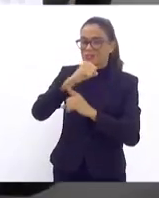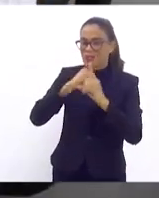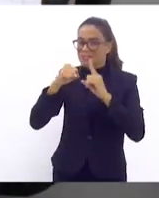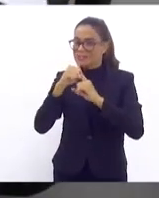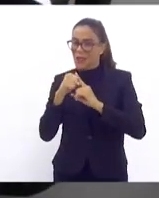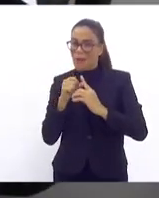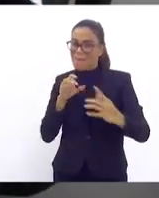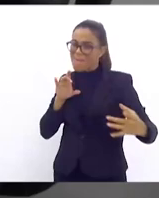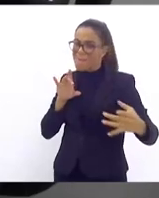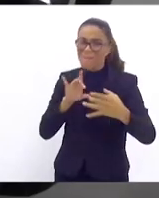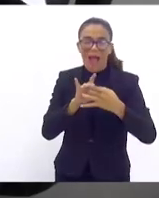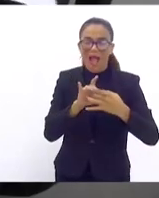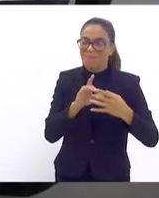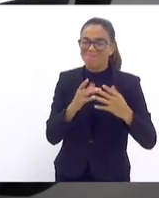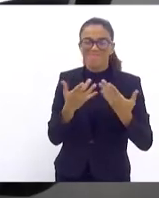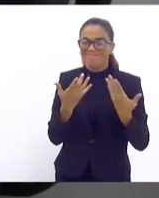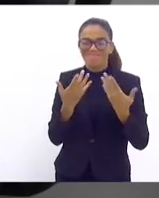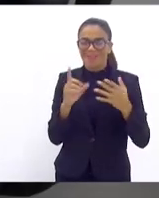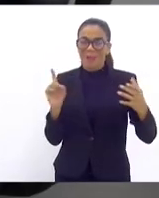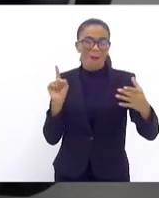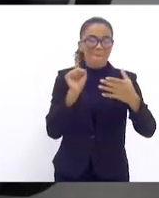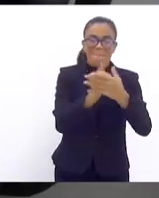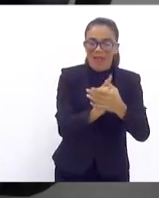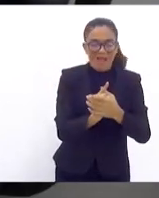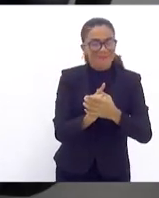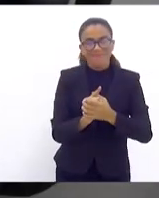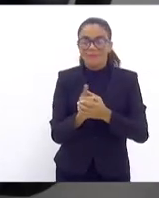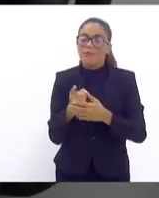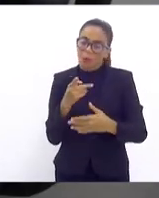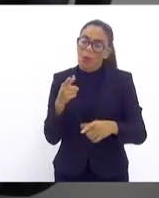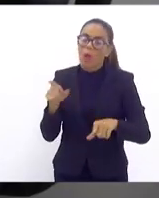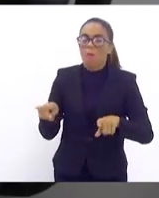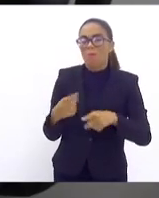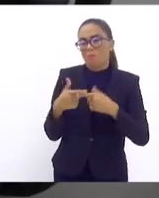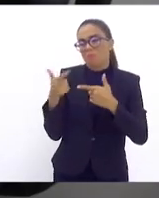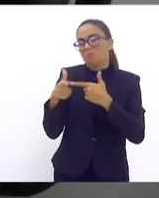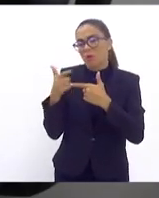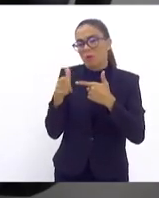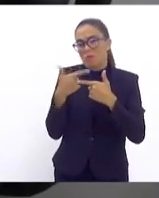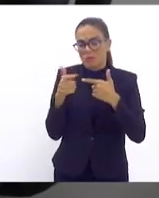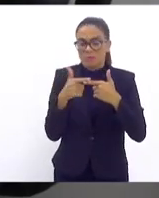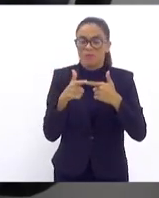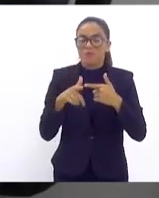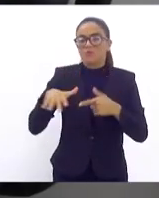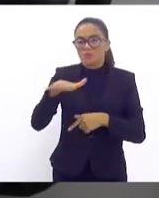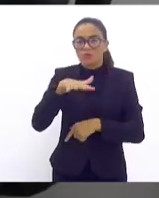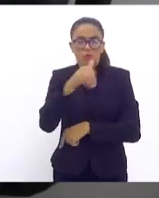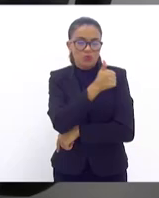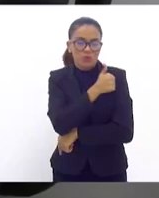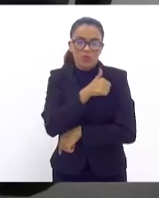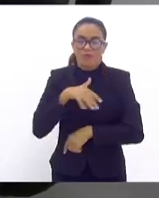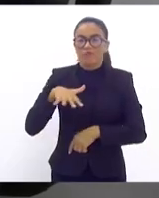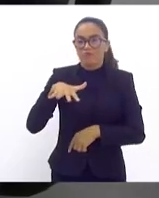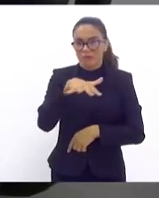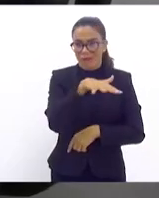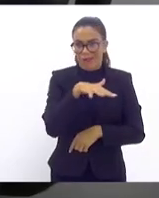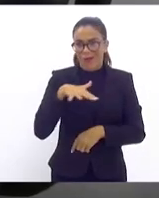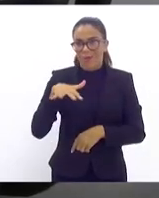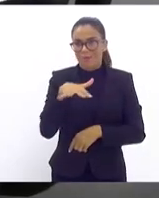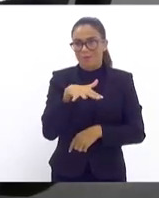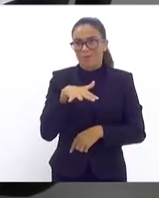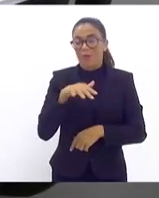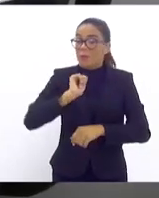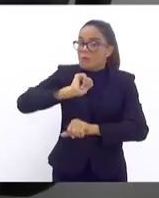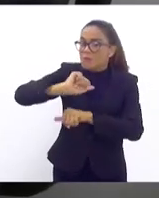um impacto no processo de ensino-aprendizagem da criança, do adolescente, né, do estudante de maneira geral, que muda a relação com o